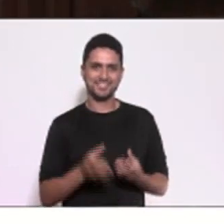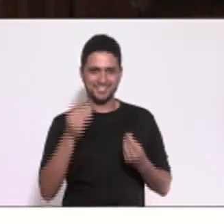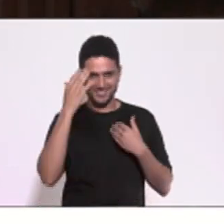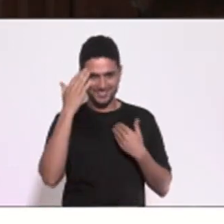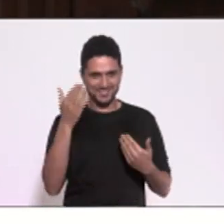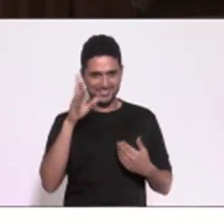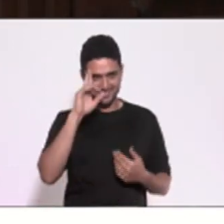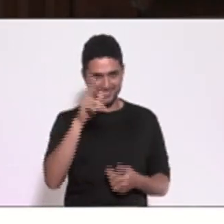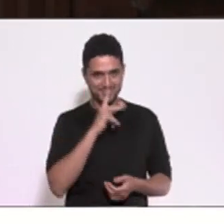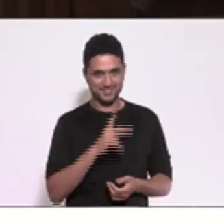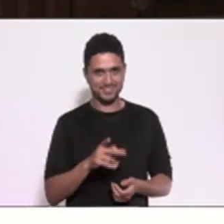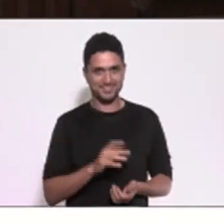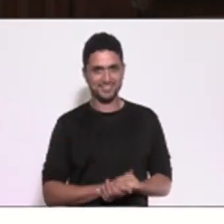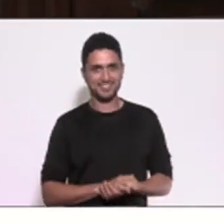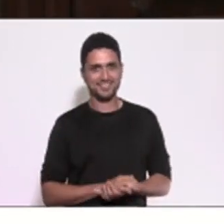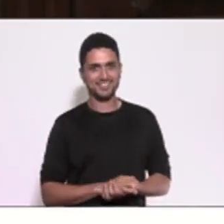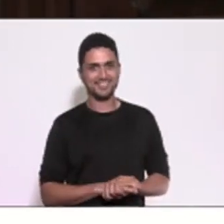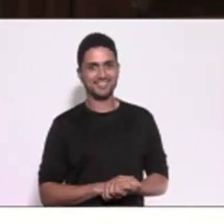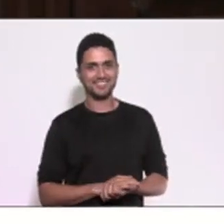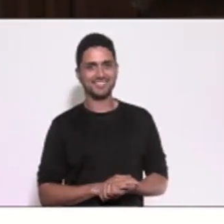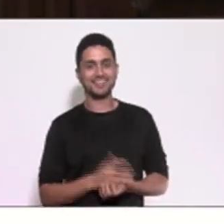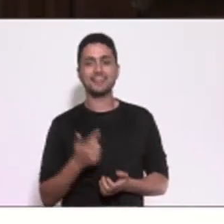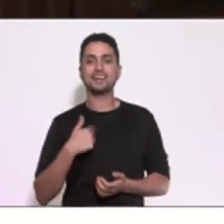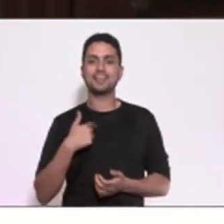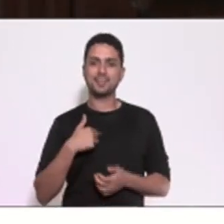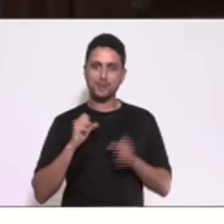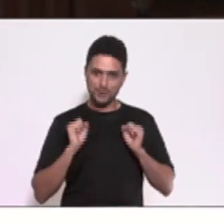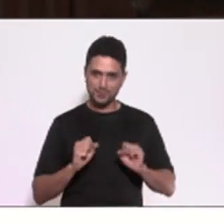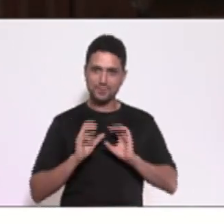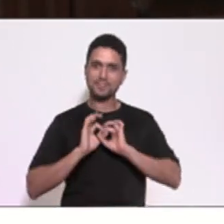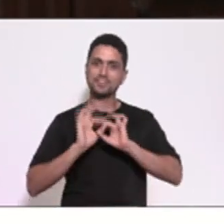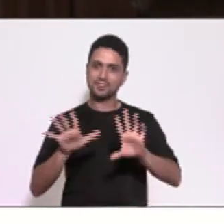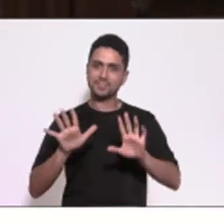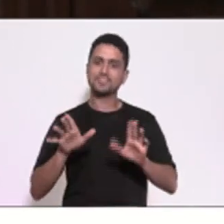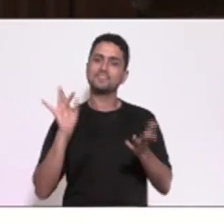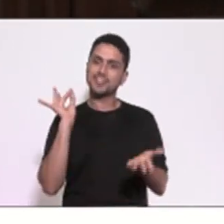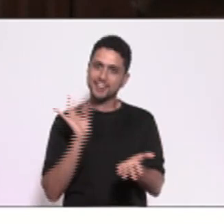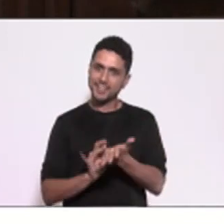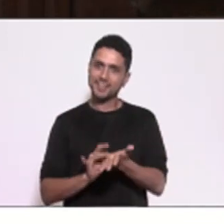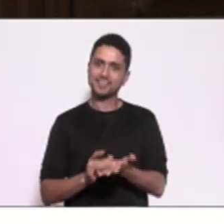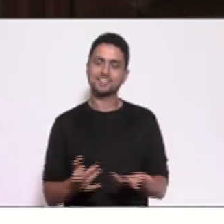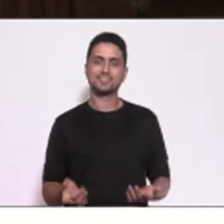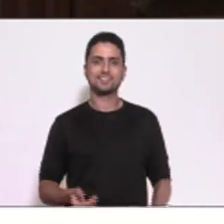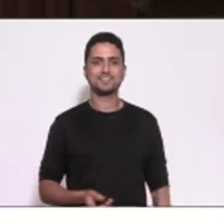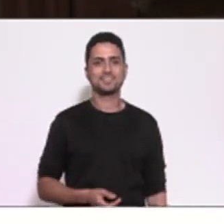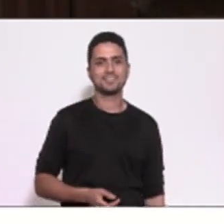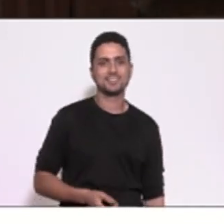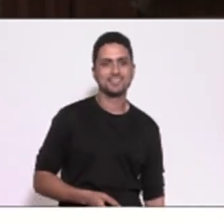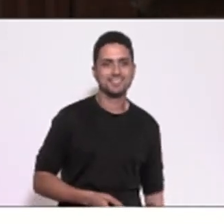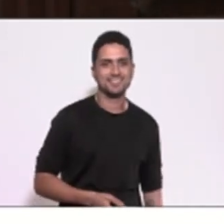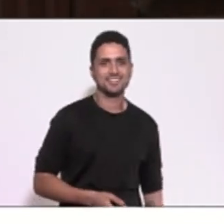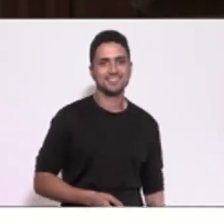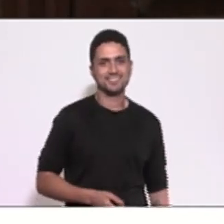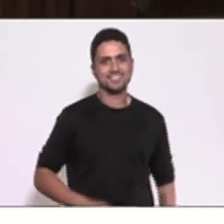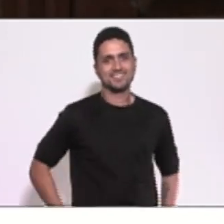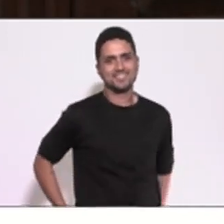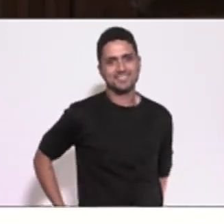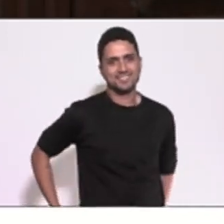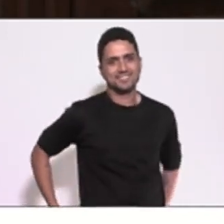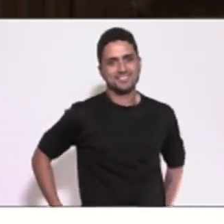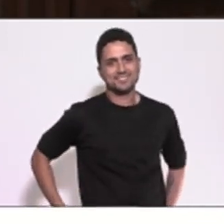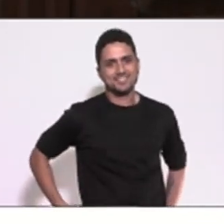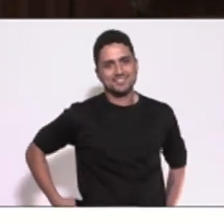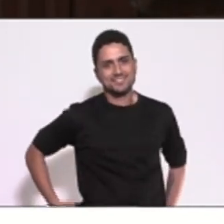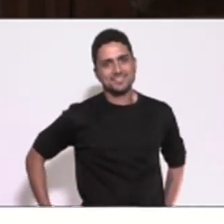senhor presidente... E eu aqui na presidência reforço a autorização. Senhor presidente, o senhor sentou na mesa e